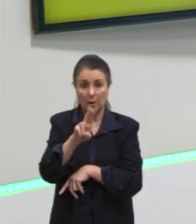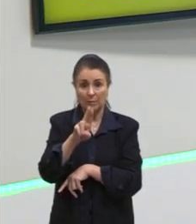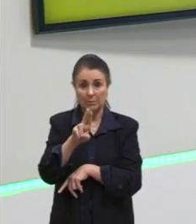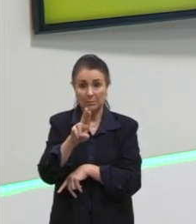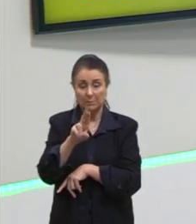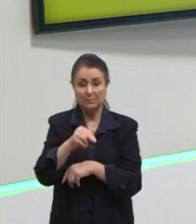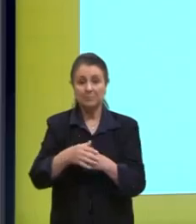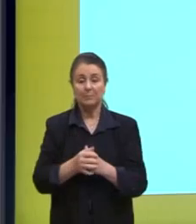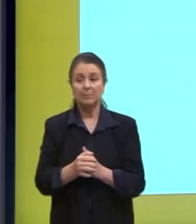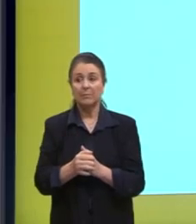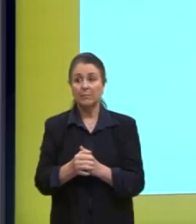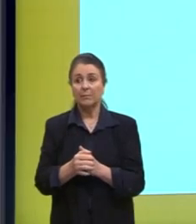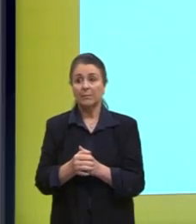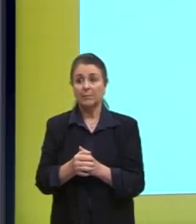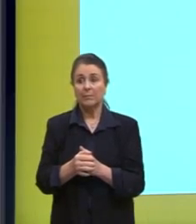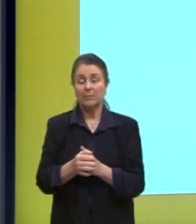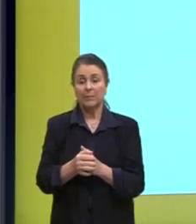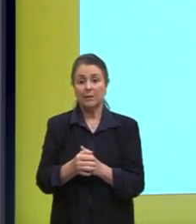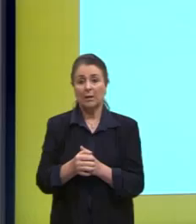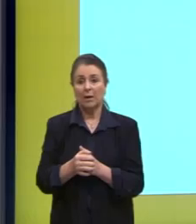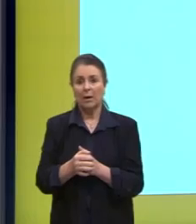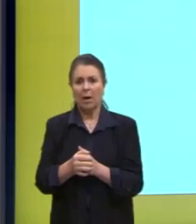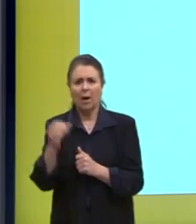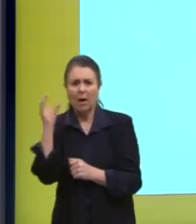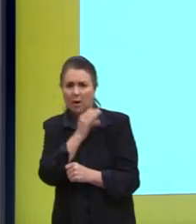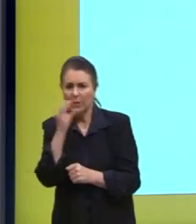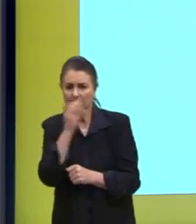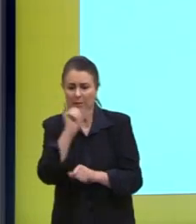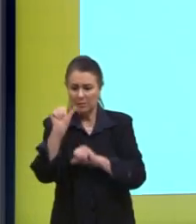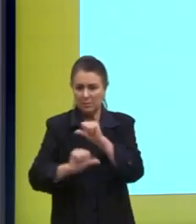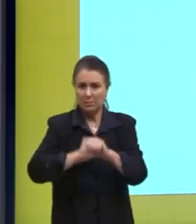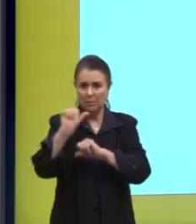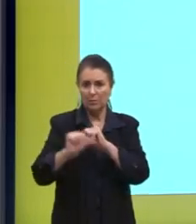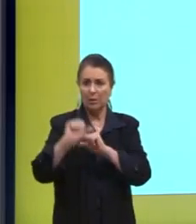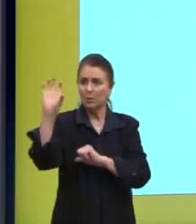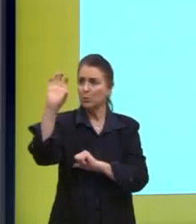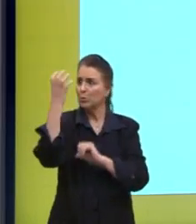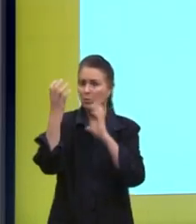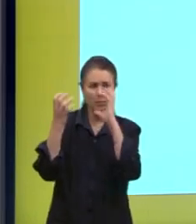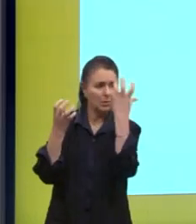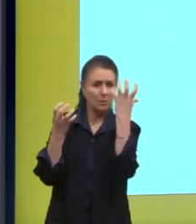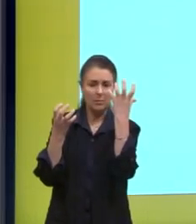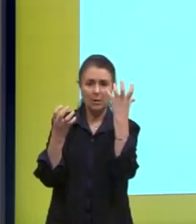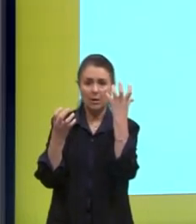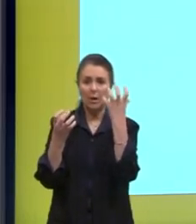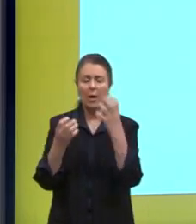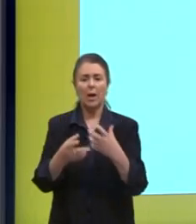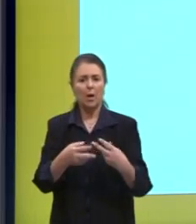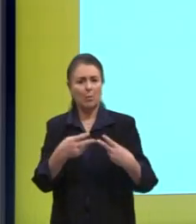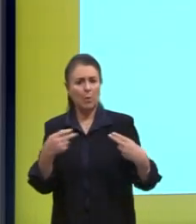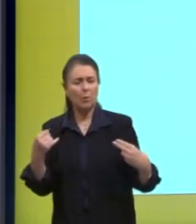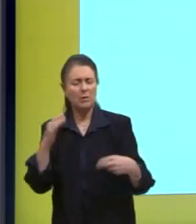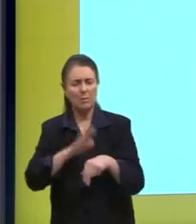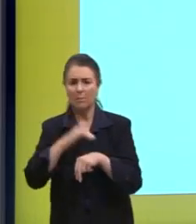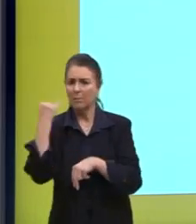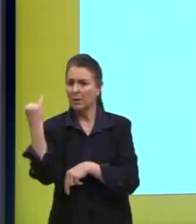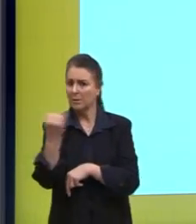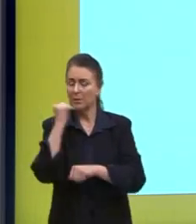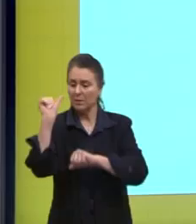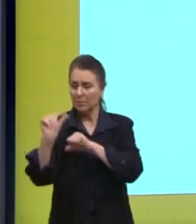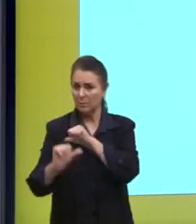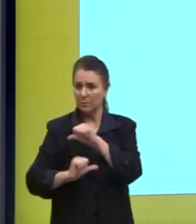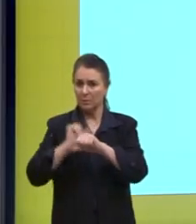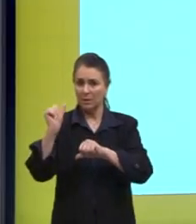hoje a velocidade dessas mudanças climáticas se tornará o fator mais importante de mudança